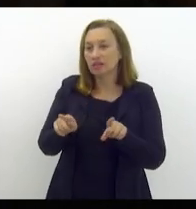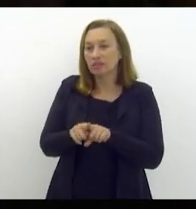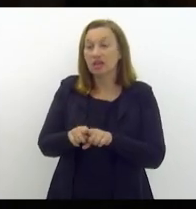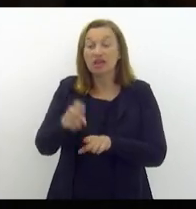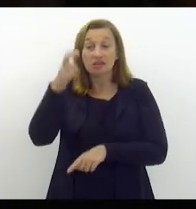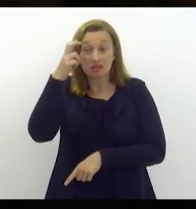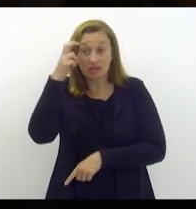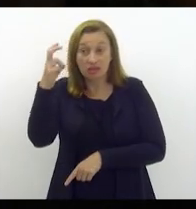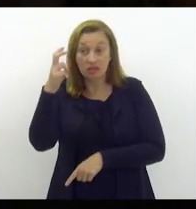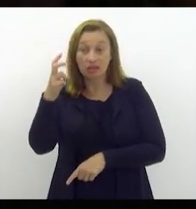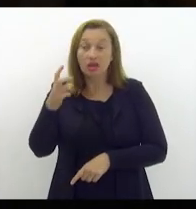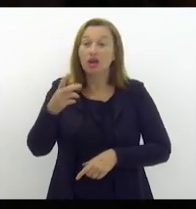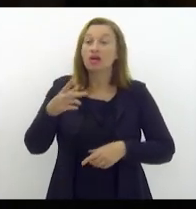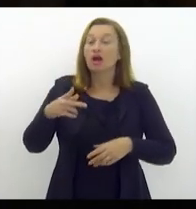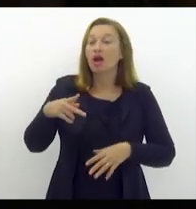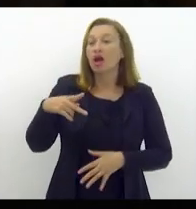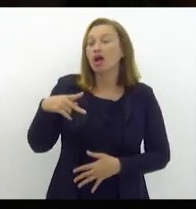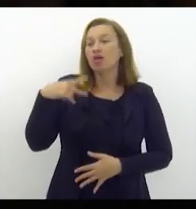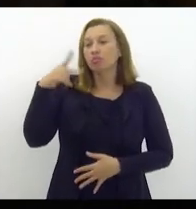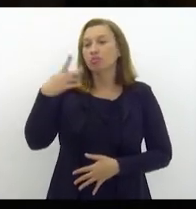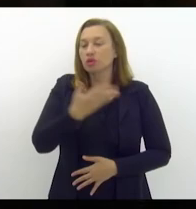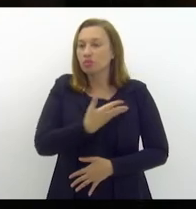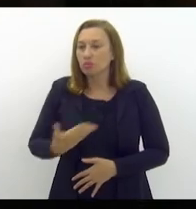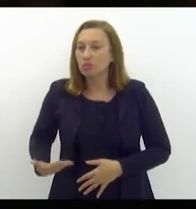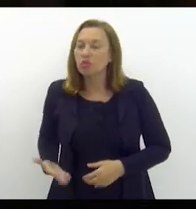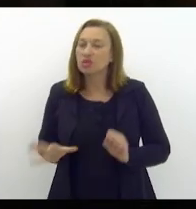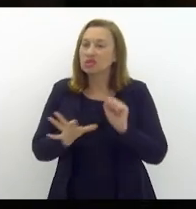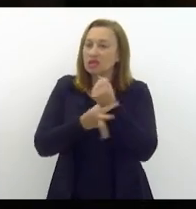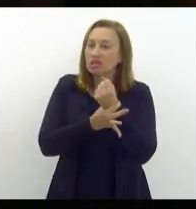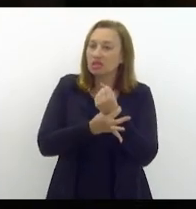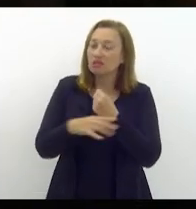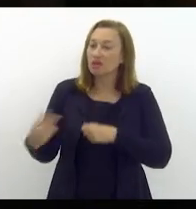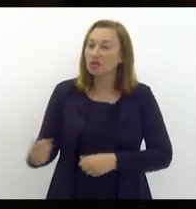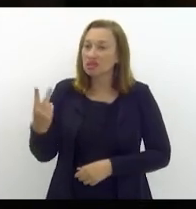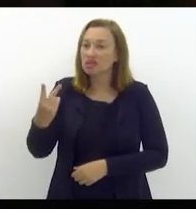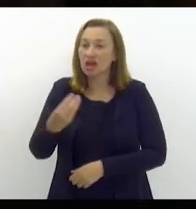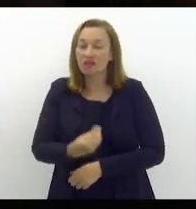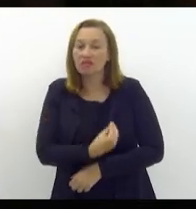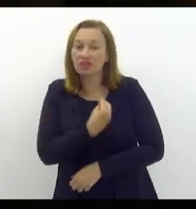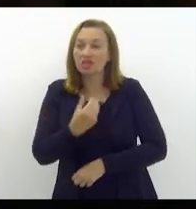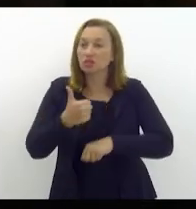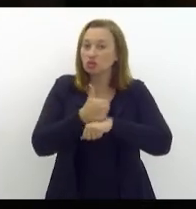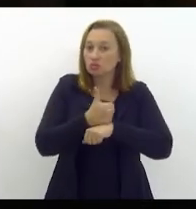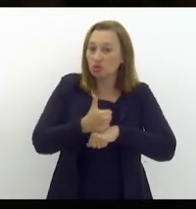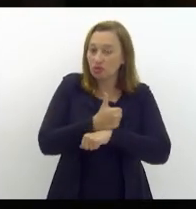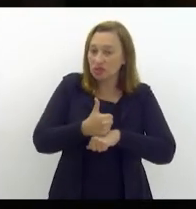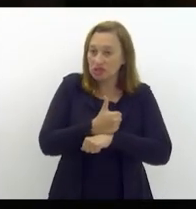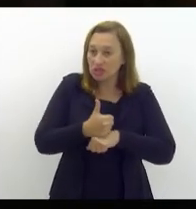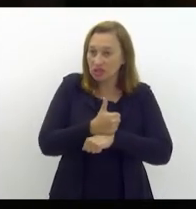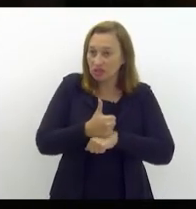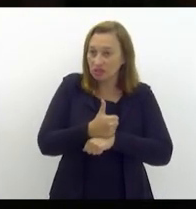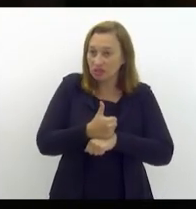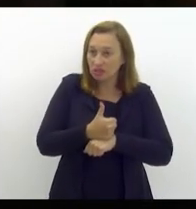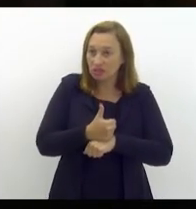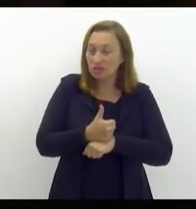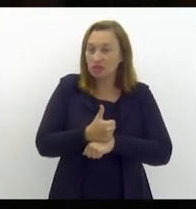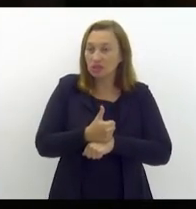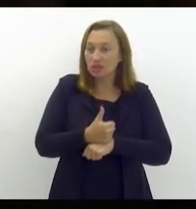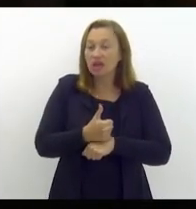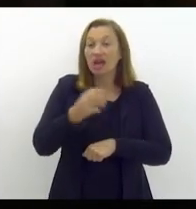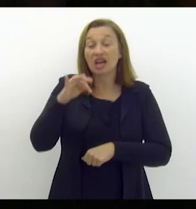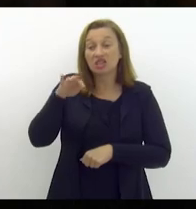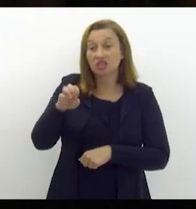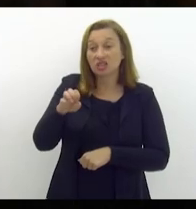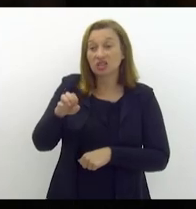política pública de segurança que vá priorizar a vida, tanto dos profissionais, agentes da segurança pública, quanto